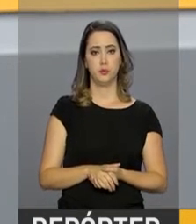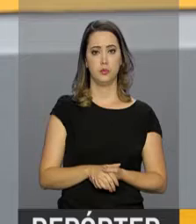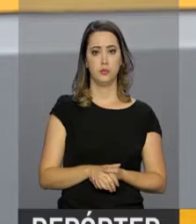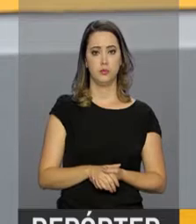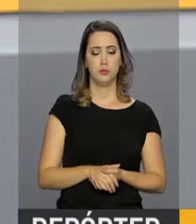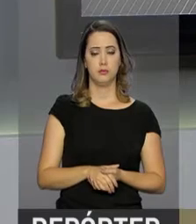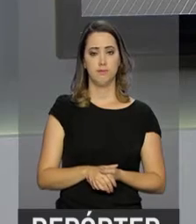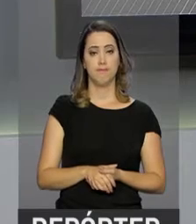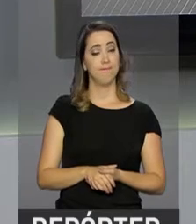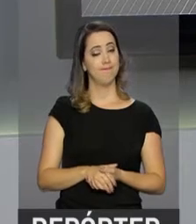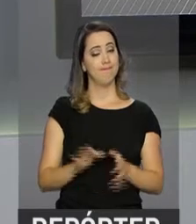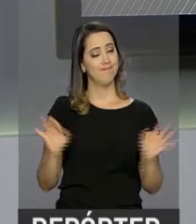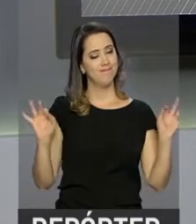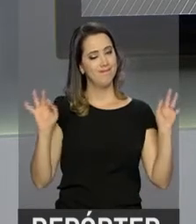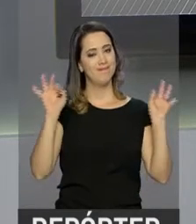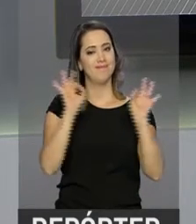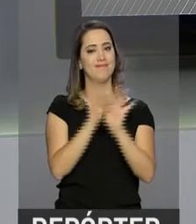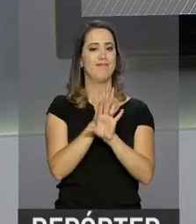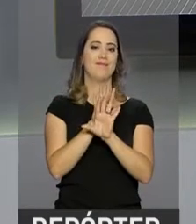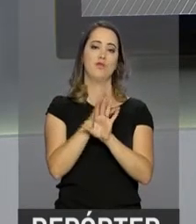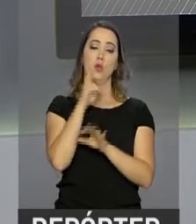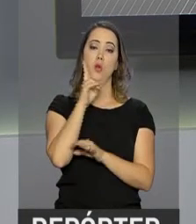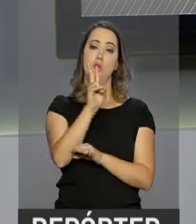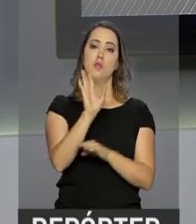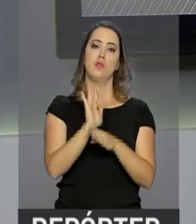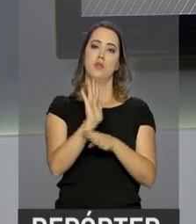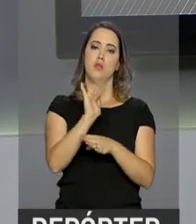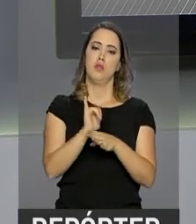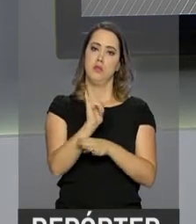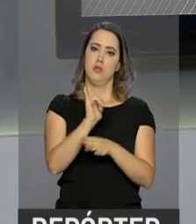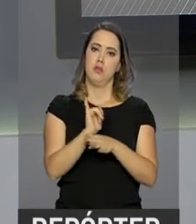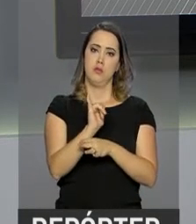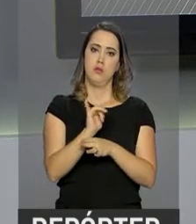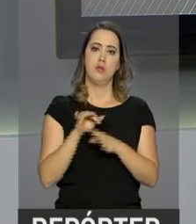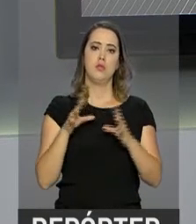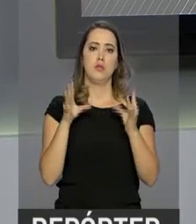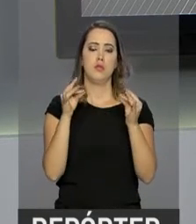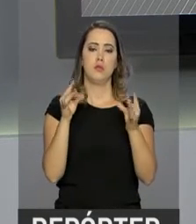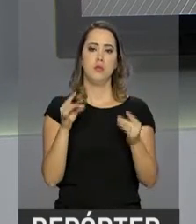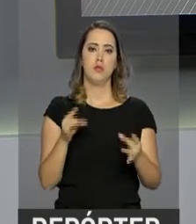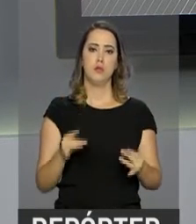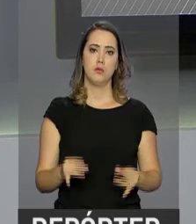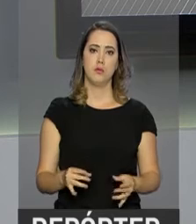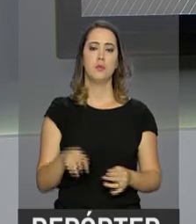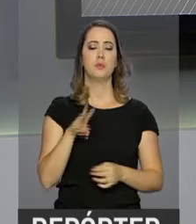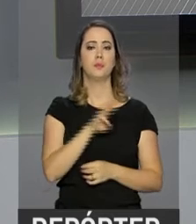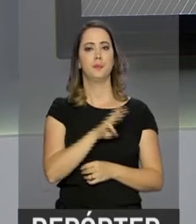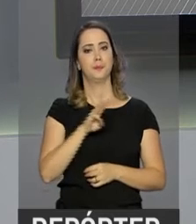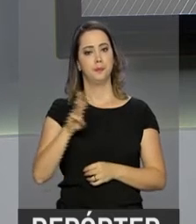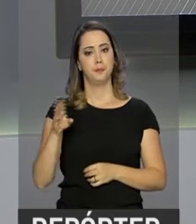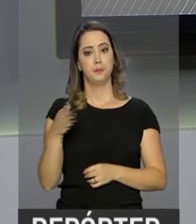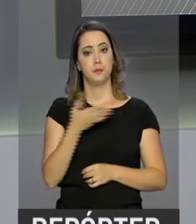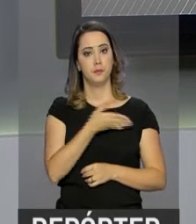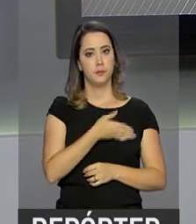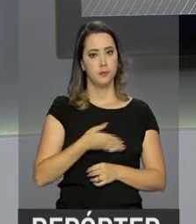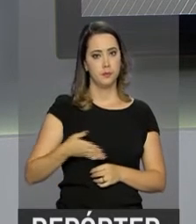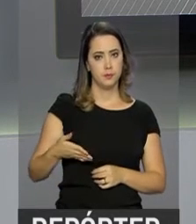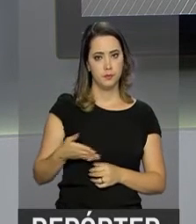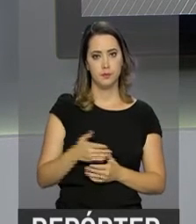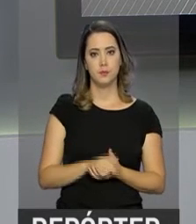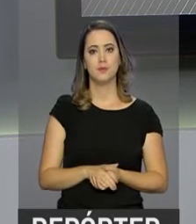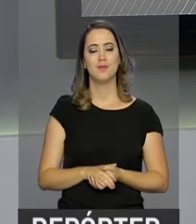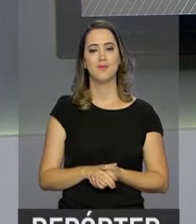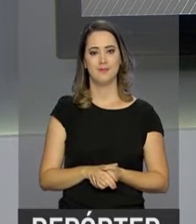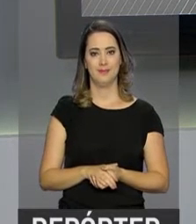sisfiesportal.mec.gov.br. E a gente fica por aqui. Você pode rever as reportagens no YouTube. E toda a nossa programação também está na página da NBR